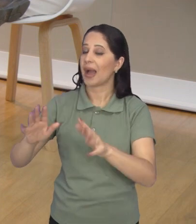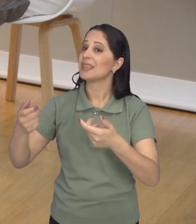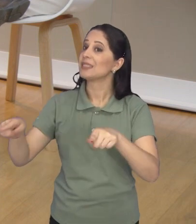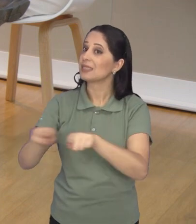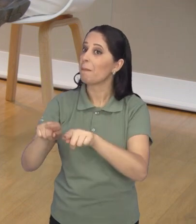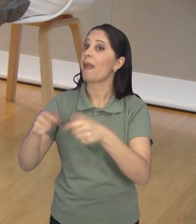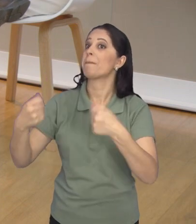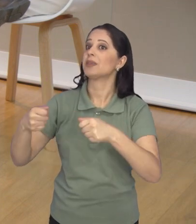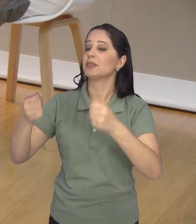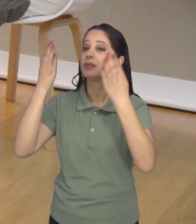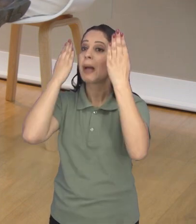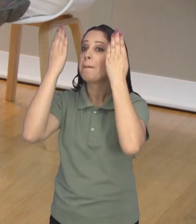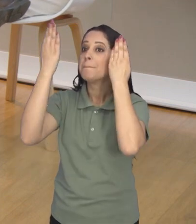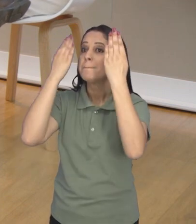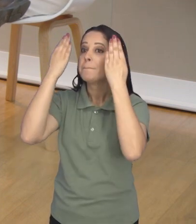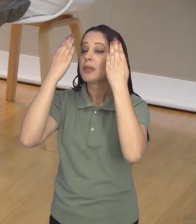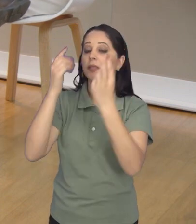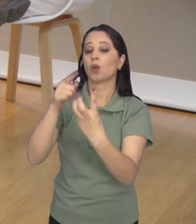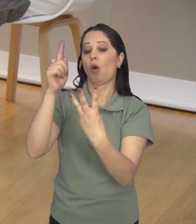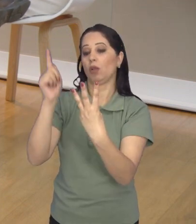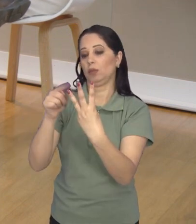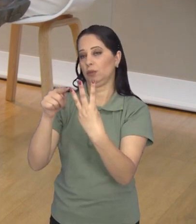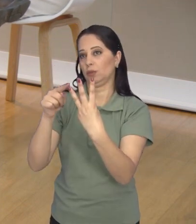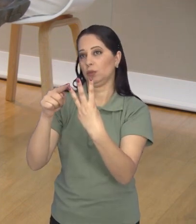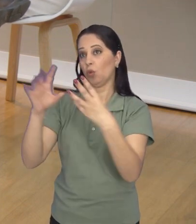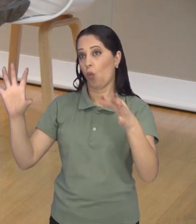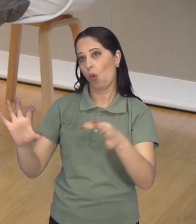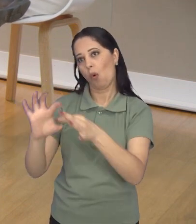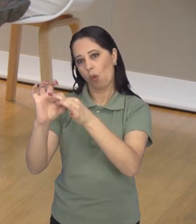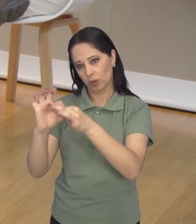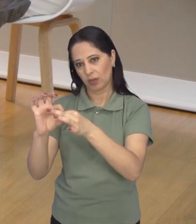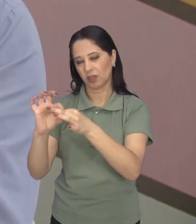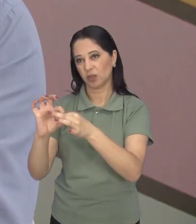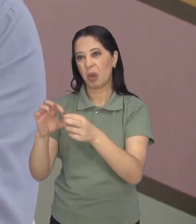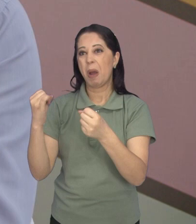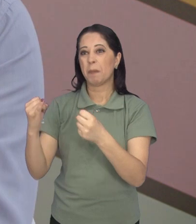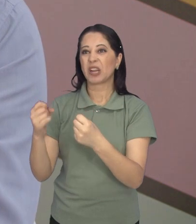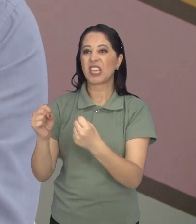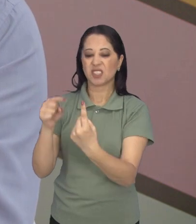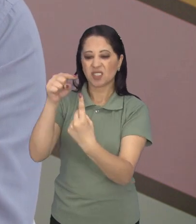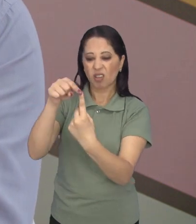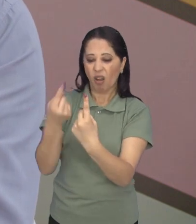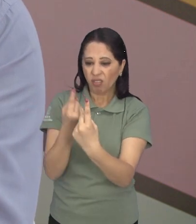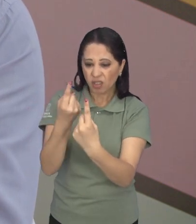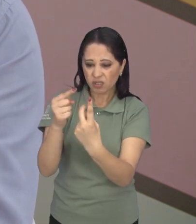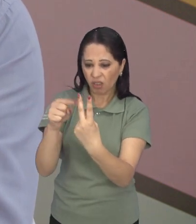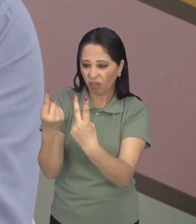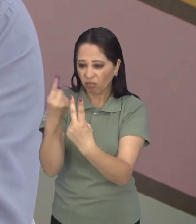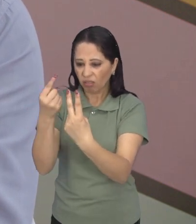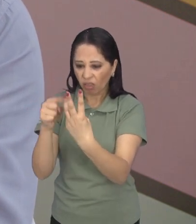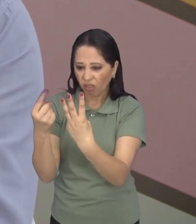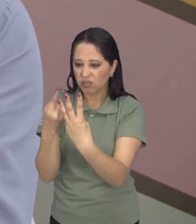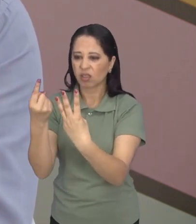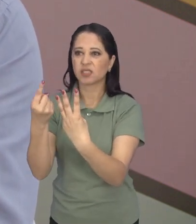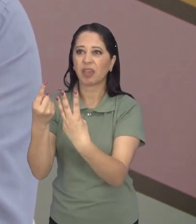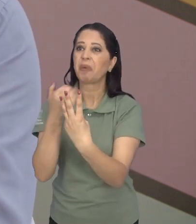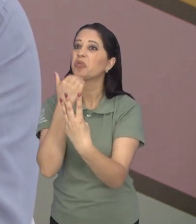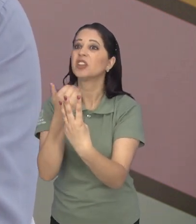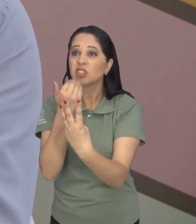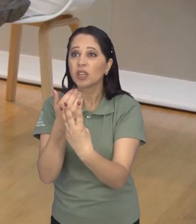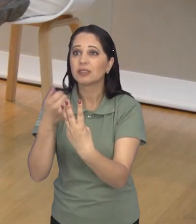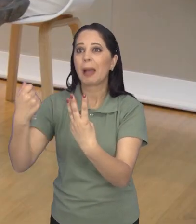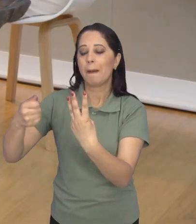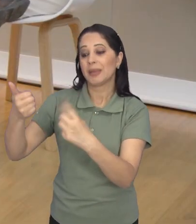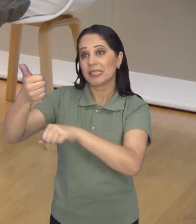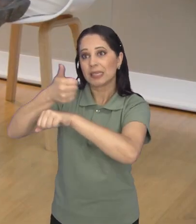terapia com psicoterapia, com psicólogo, ela sempre será indicada. Porque muitas vezes, isoladamente, ela já é